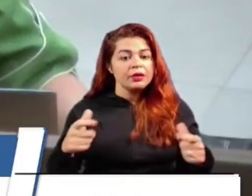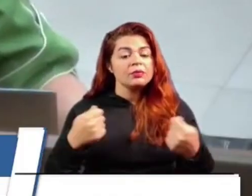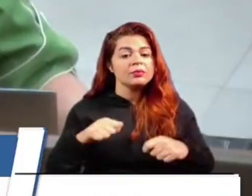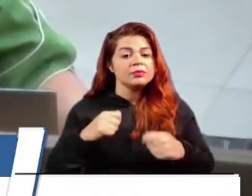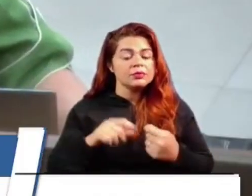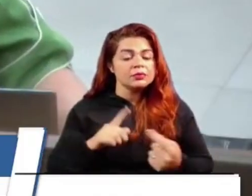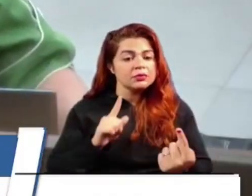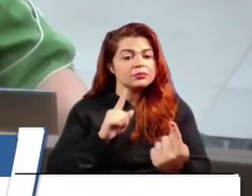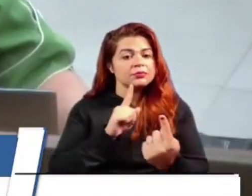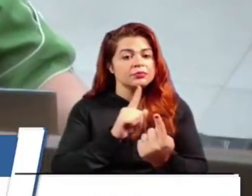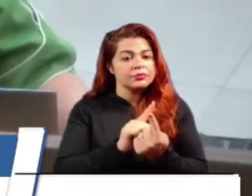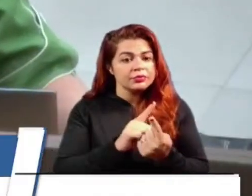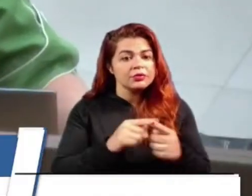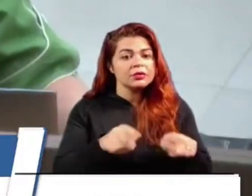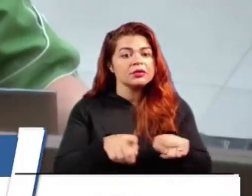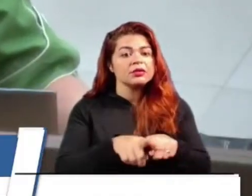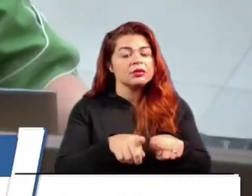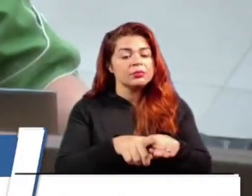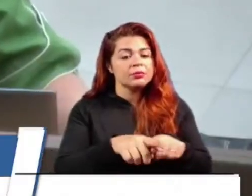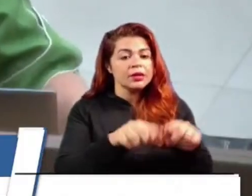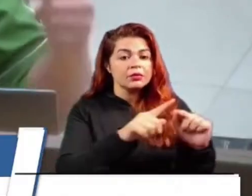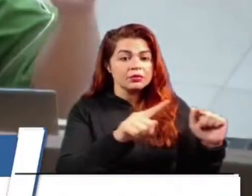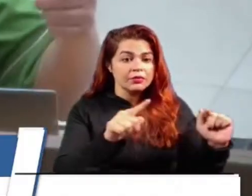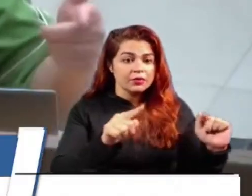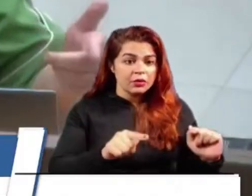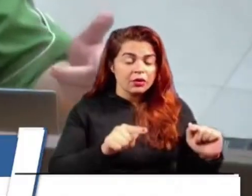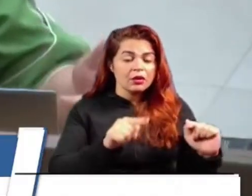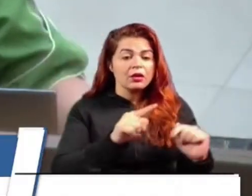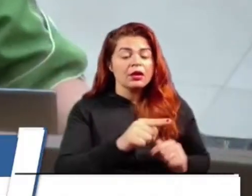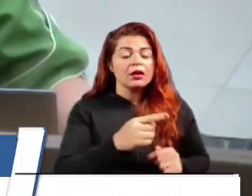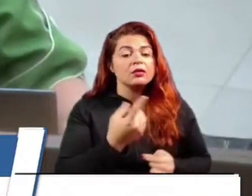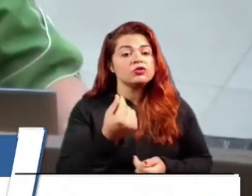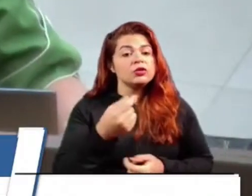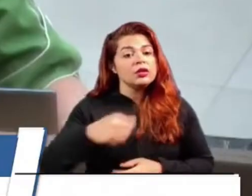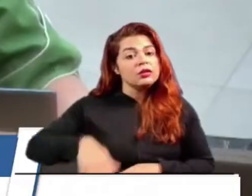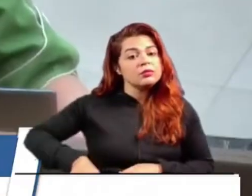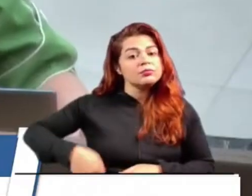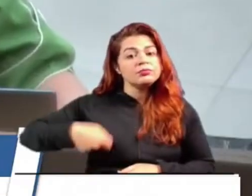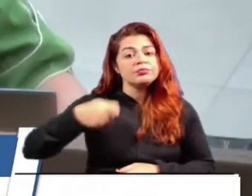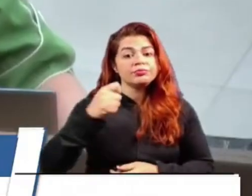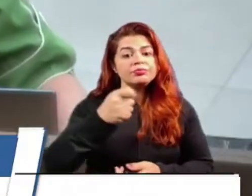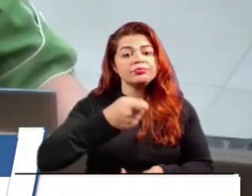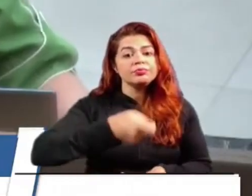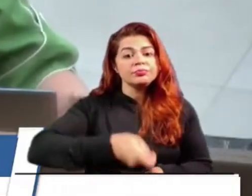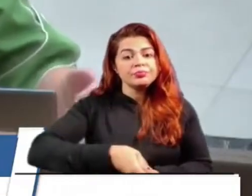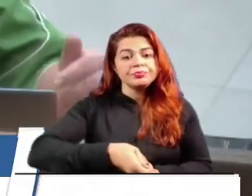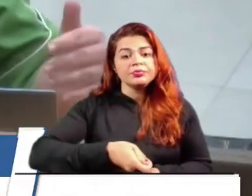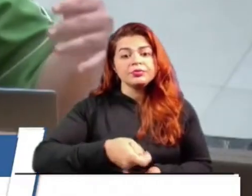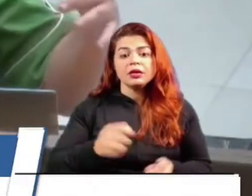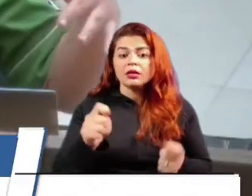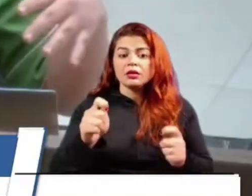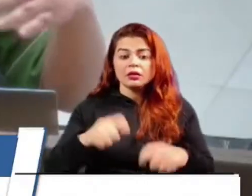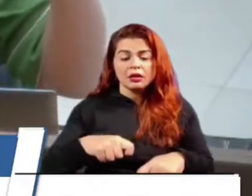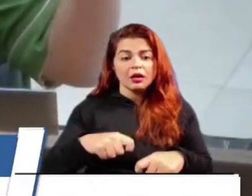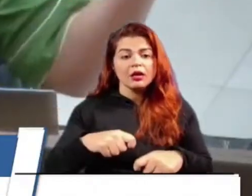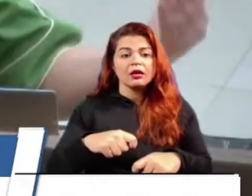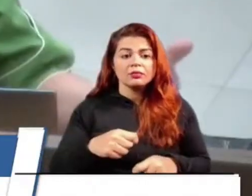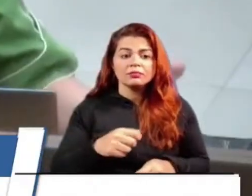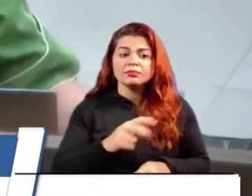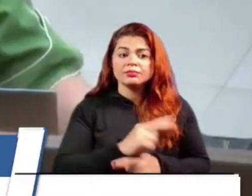lá, muitas vezes, tira do próprio bolso, a maioria, para poder manter os seus locais trabalhando